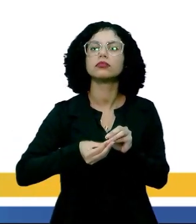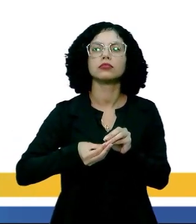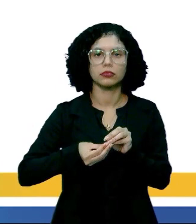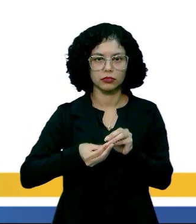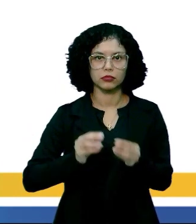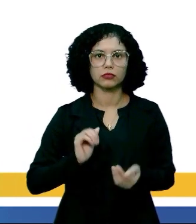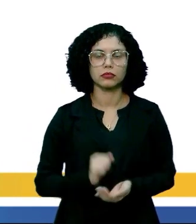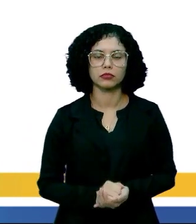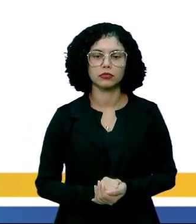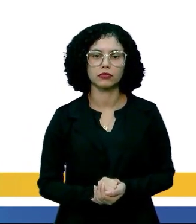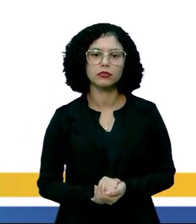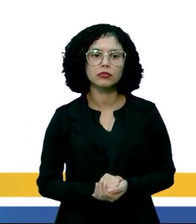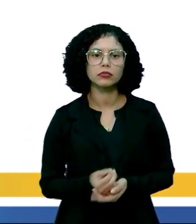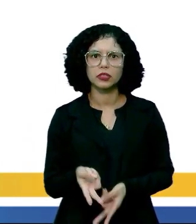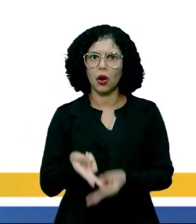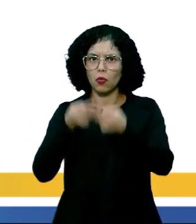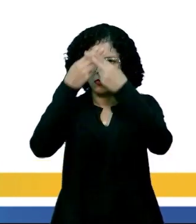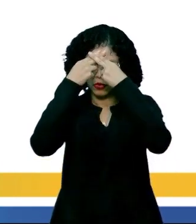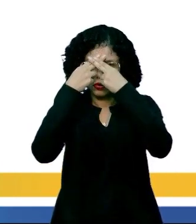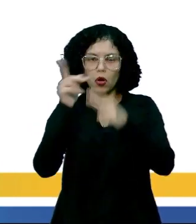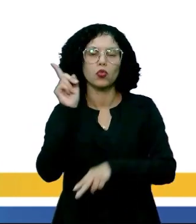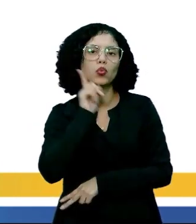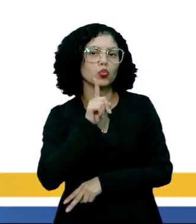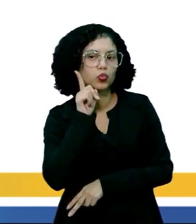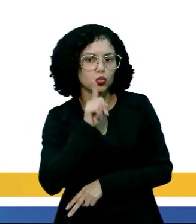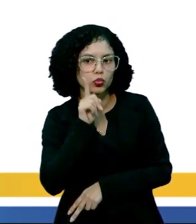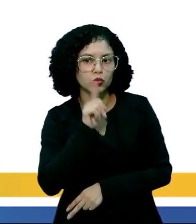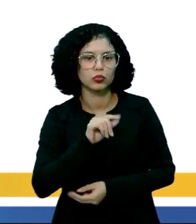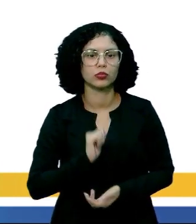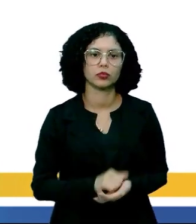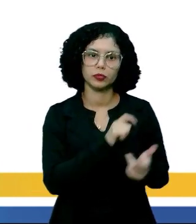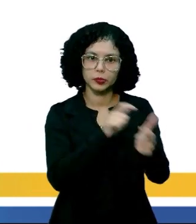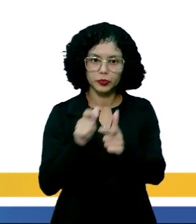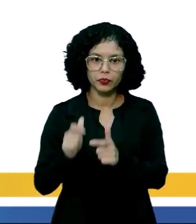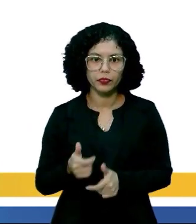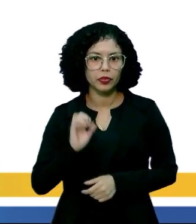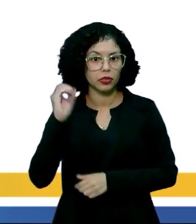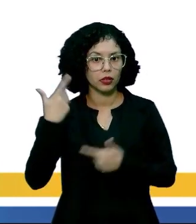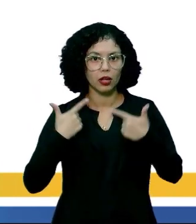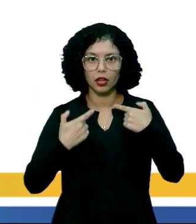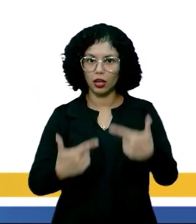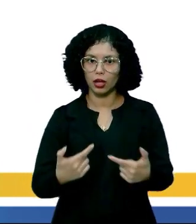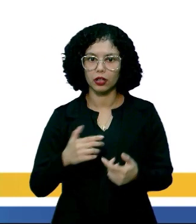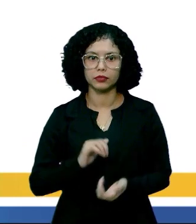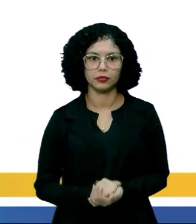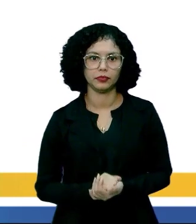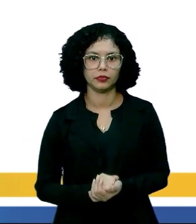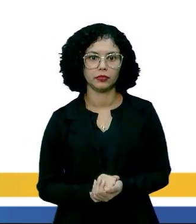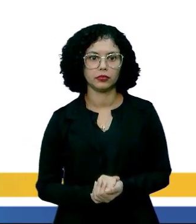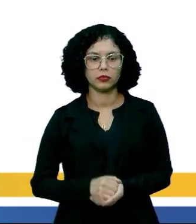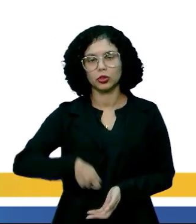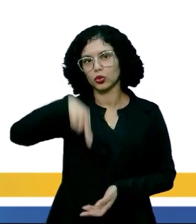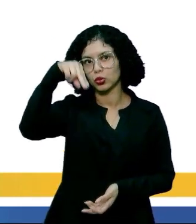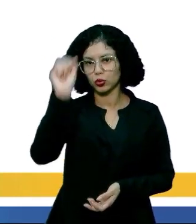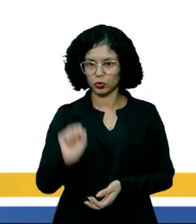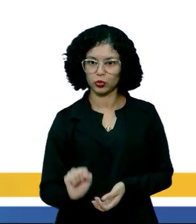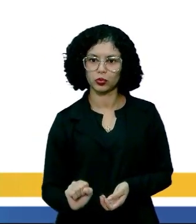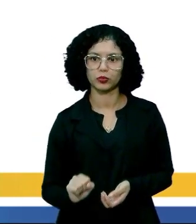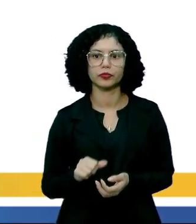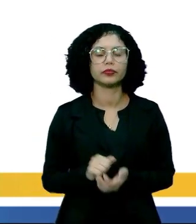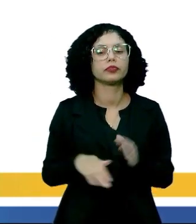mais, digamos que traumático foi nos Estados Unidos, né, onde houve a Guerra de Secessão entre Norte e